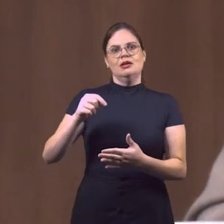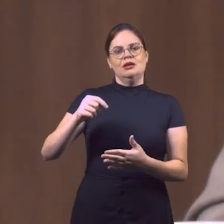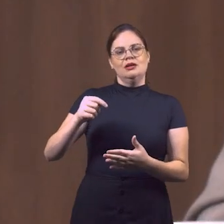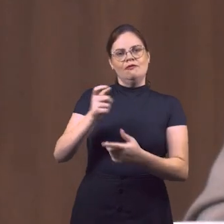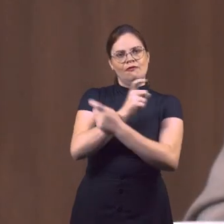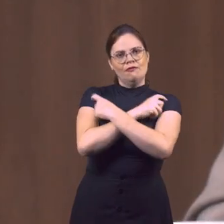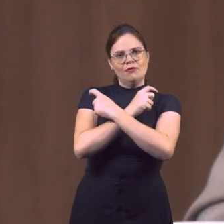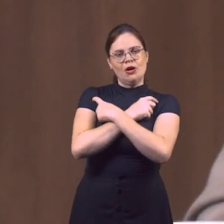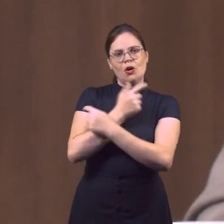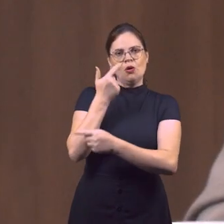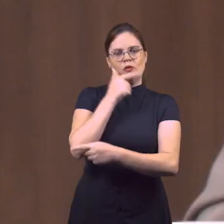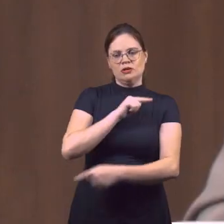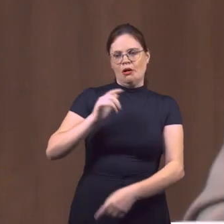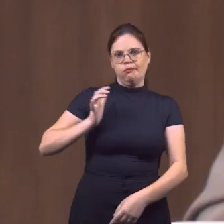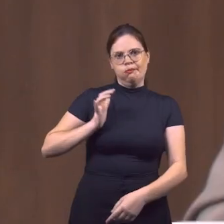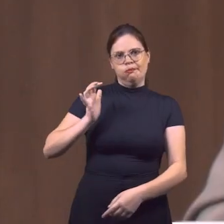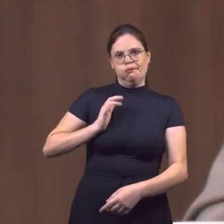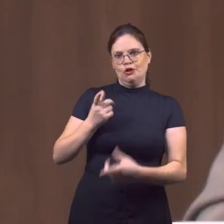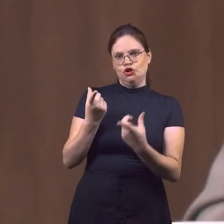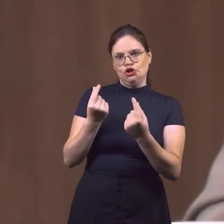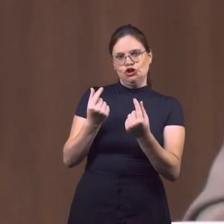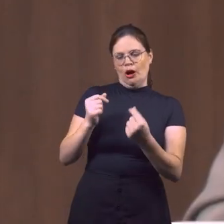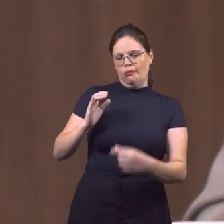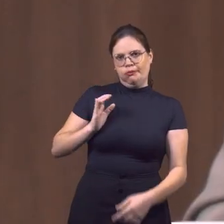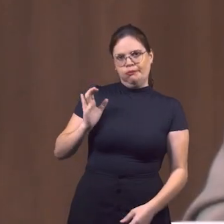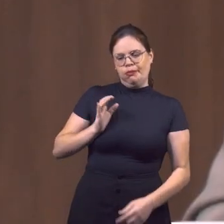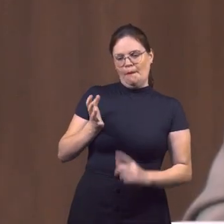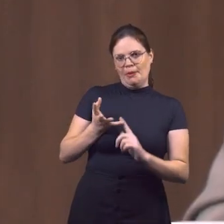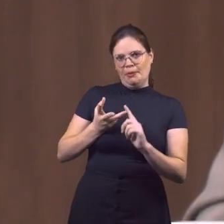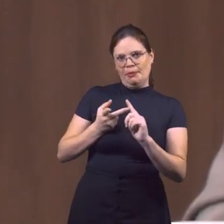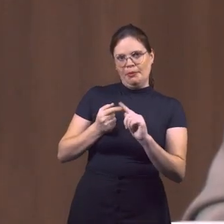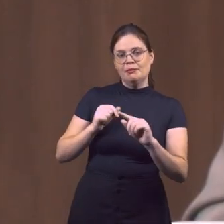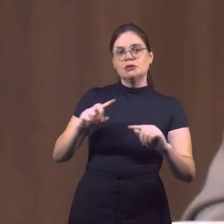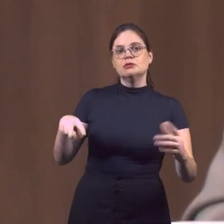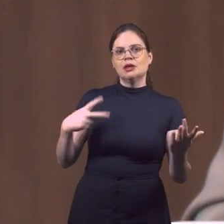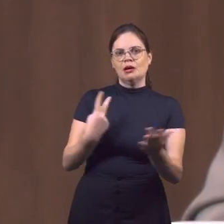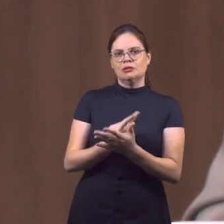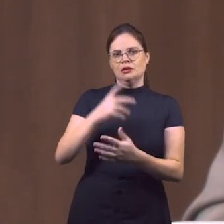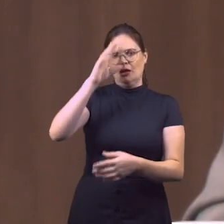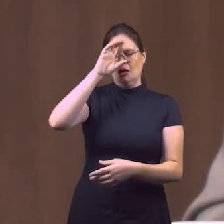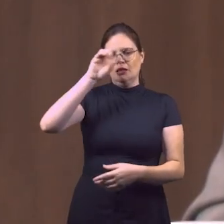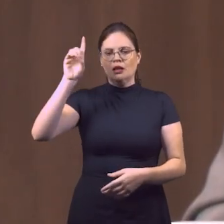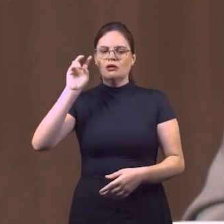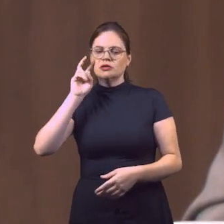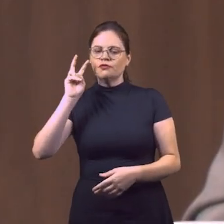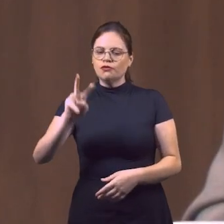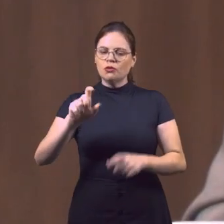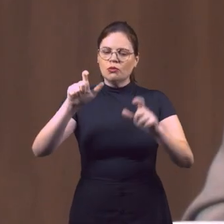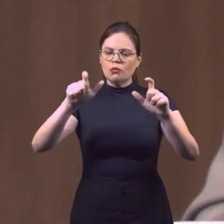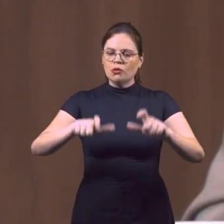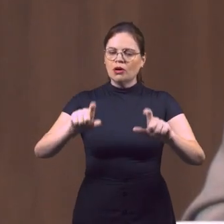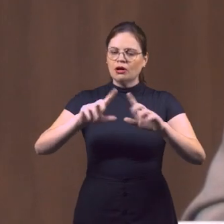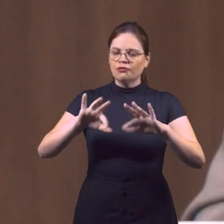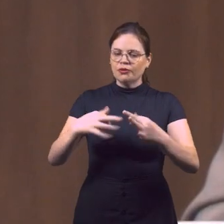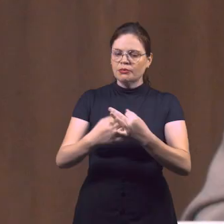que Deus ele feriu a casa de Faraó, além do próprio Faraó, com uma grande praga,